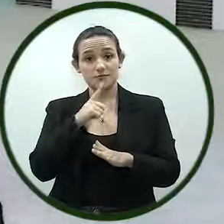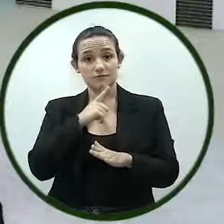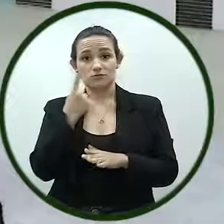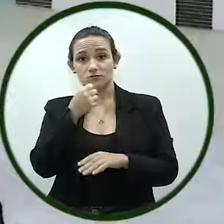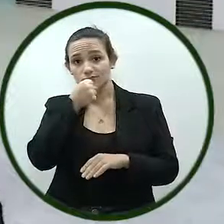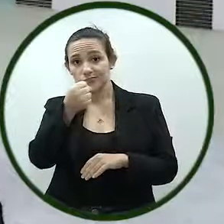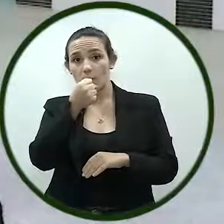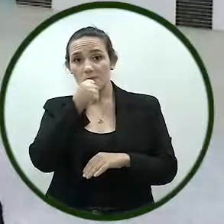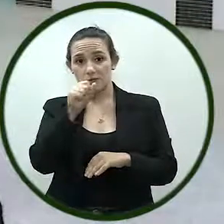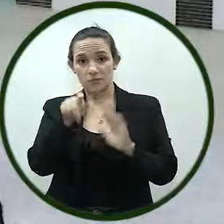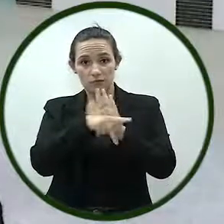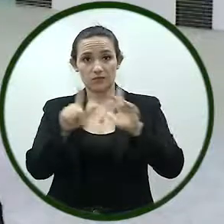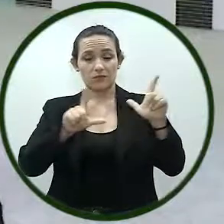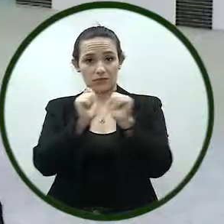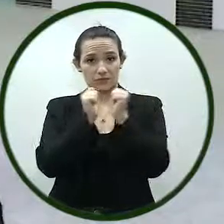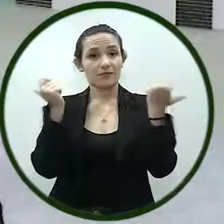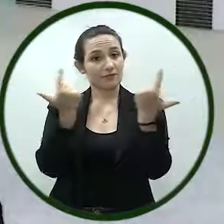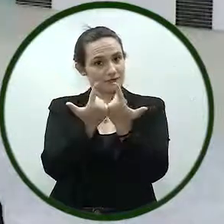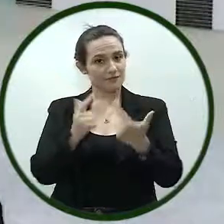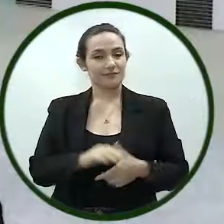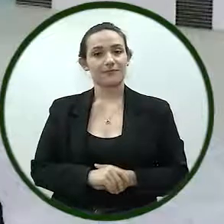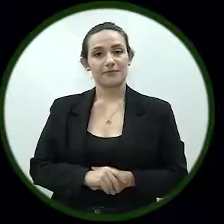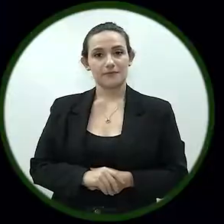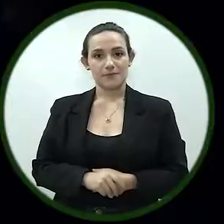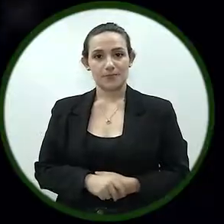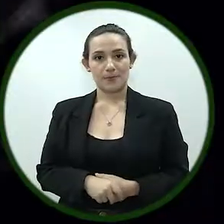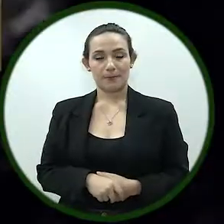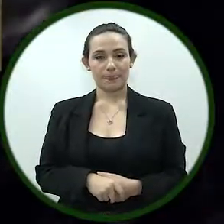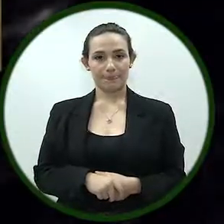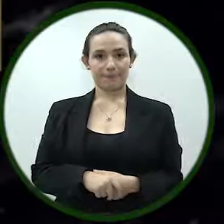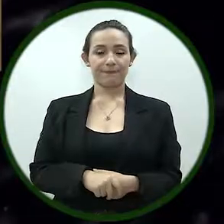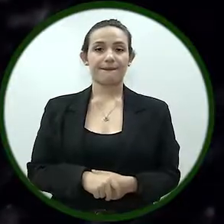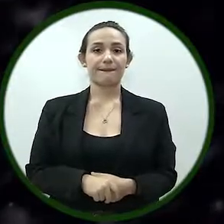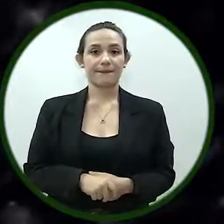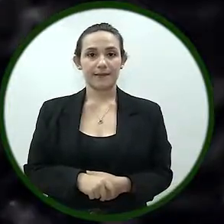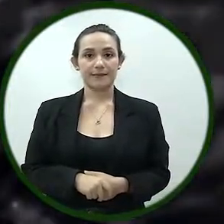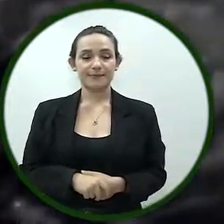antes, vamos assistir um VT produzido pela equipe da TV Assembleia.